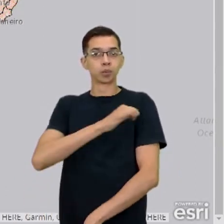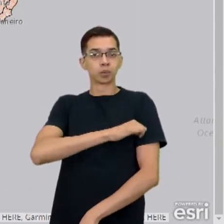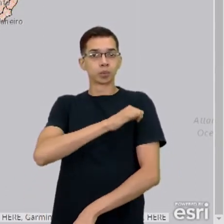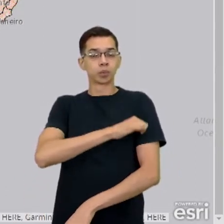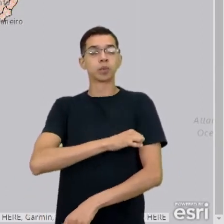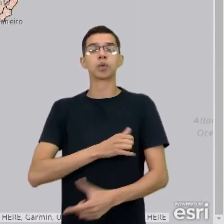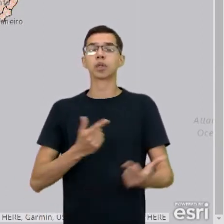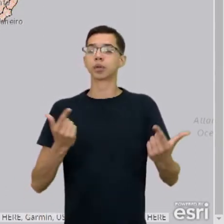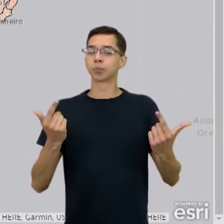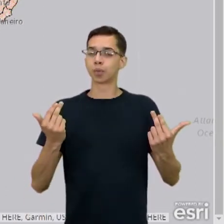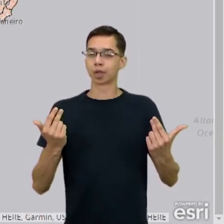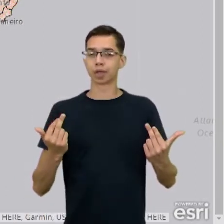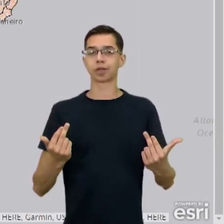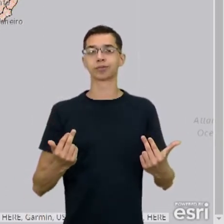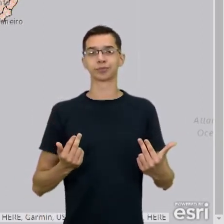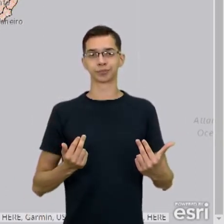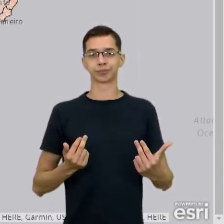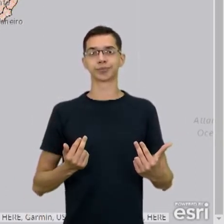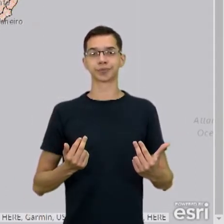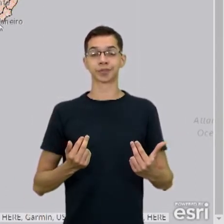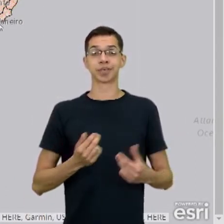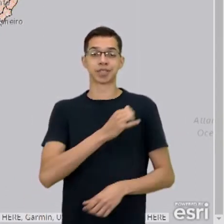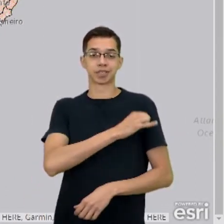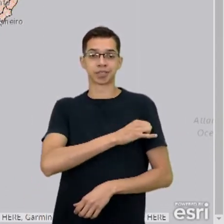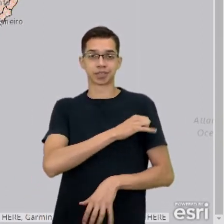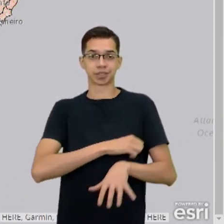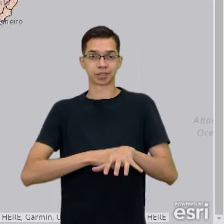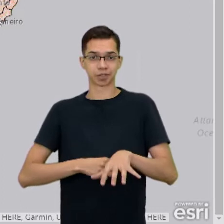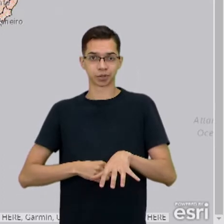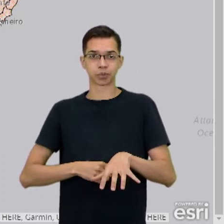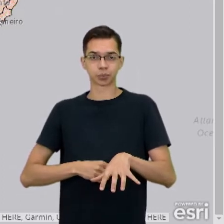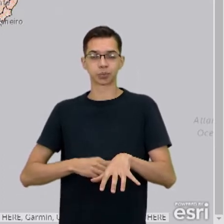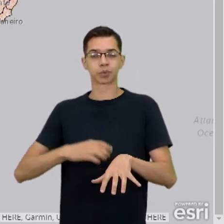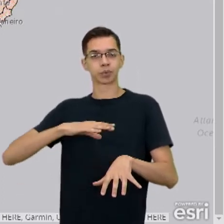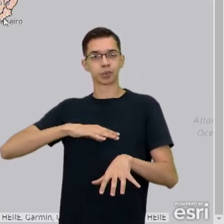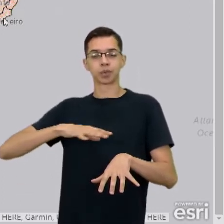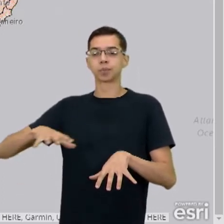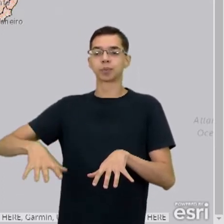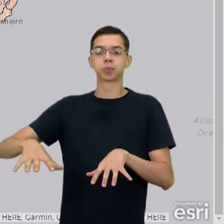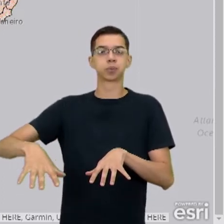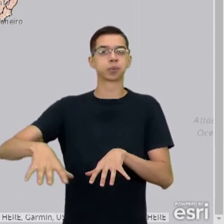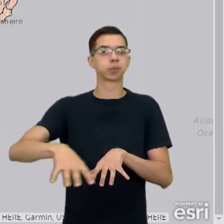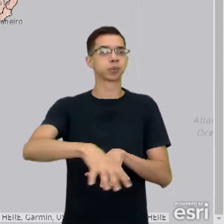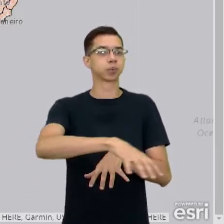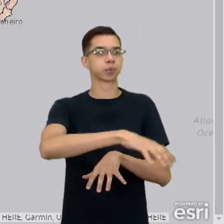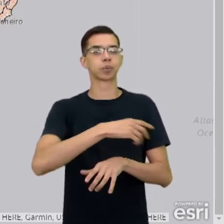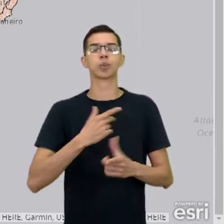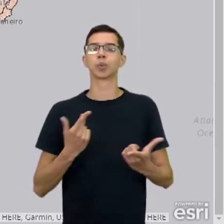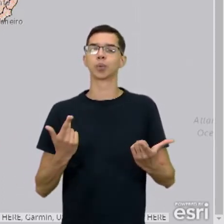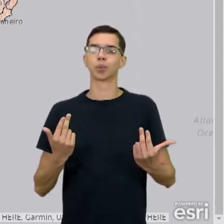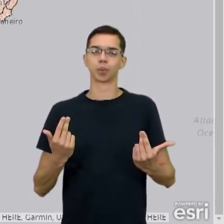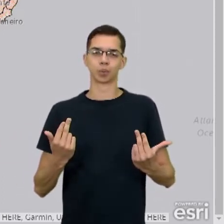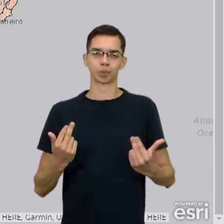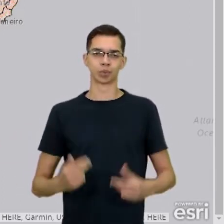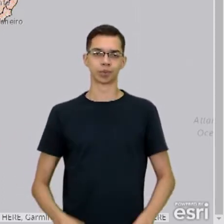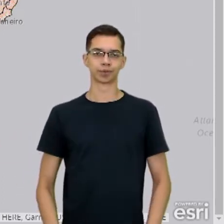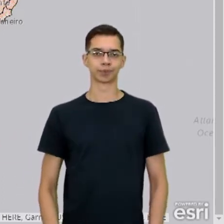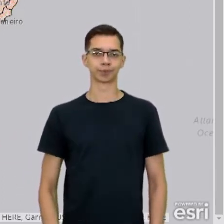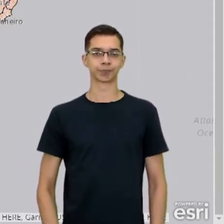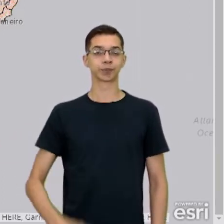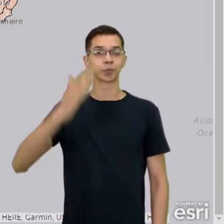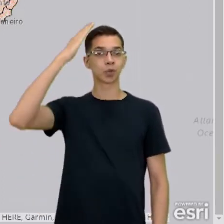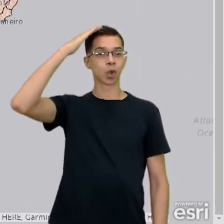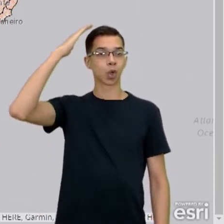aí próximos dela, né, que nós chamamos aí do Grande Rio. Né? Aqui também nós temos na região de